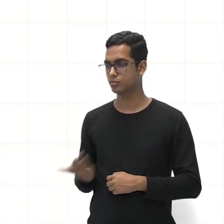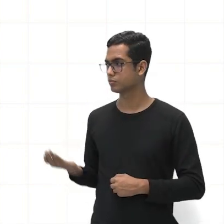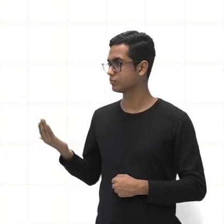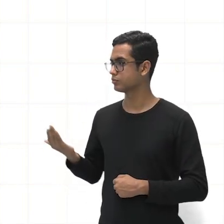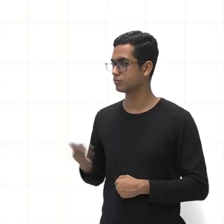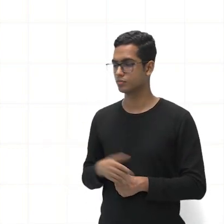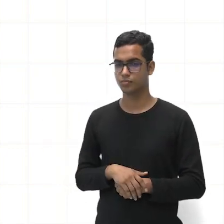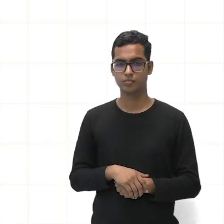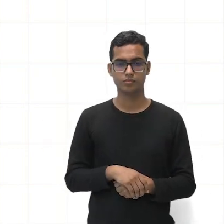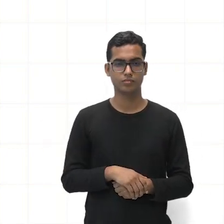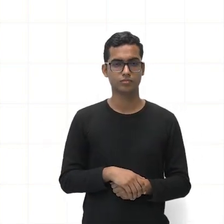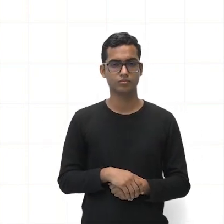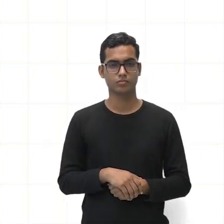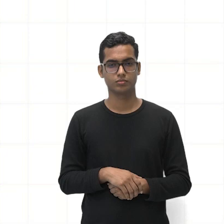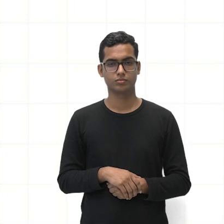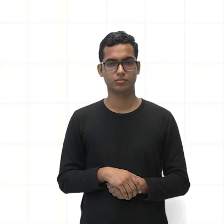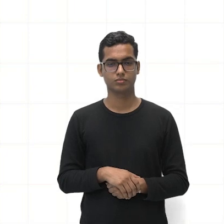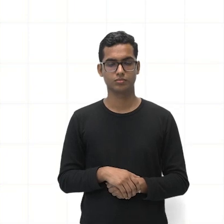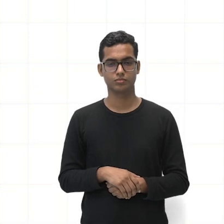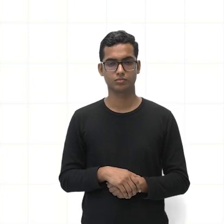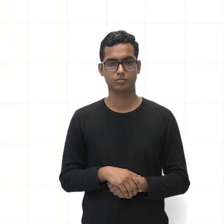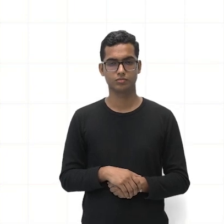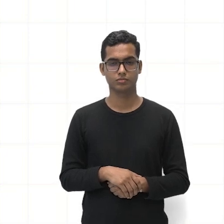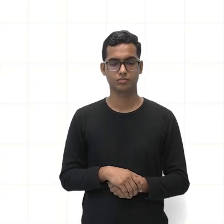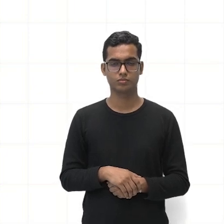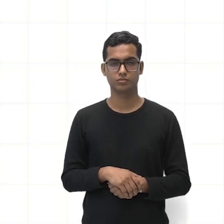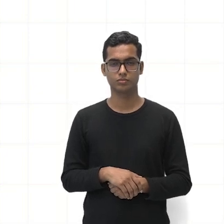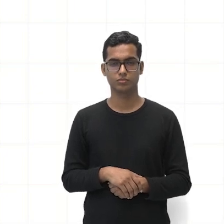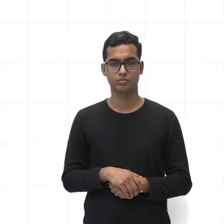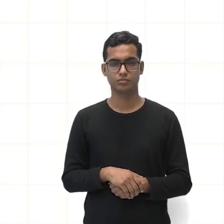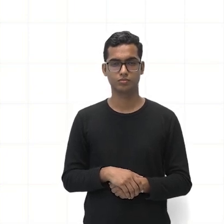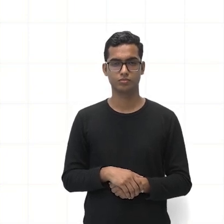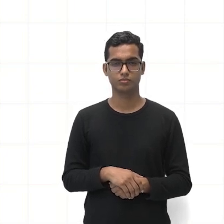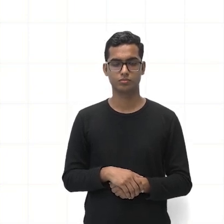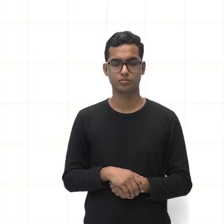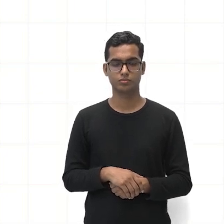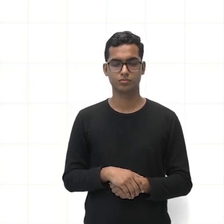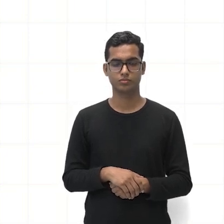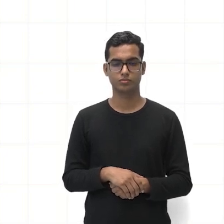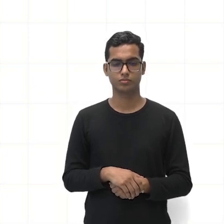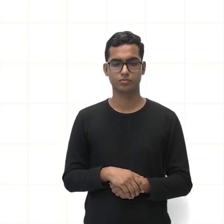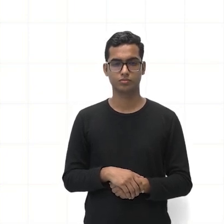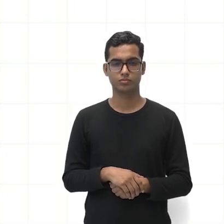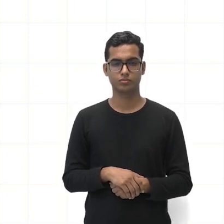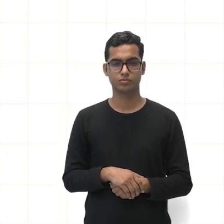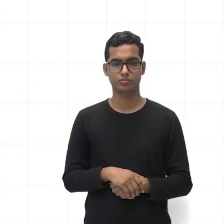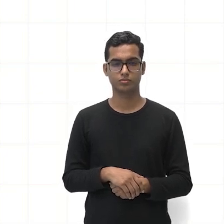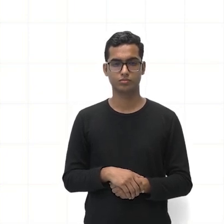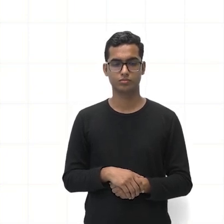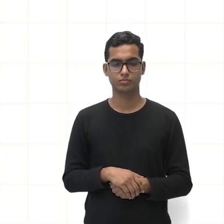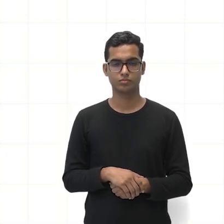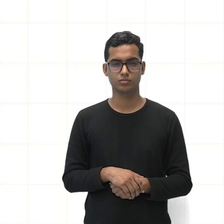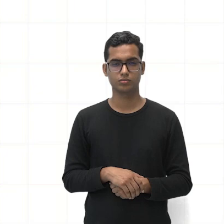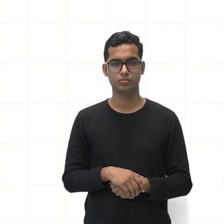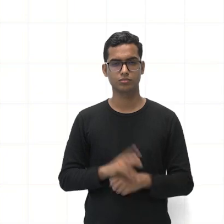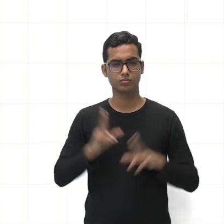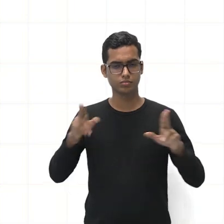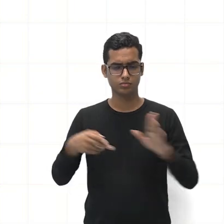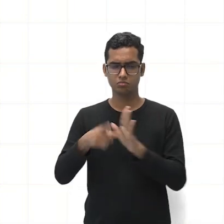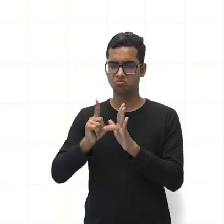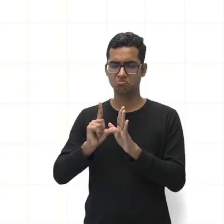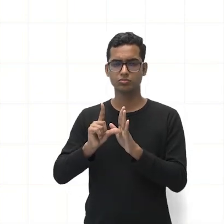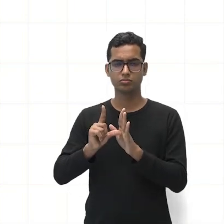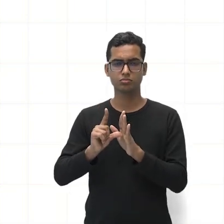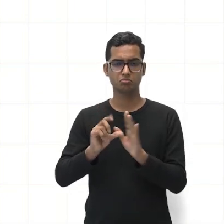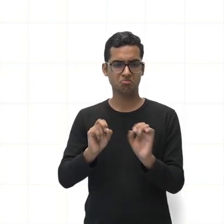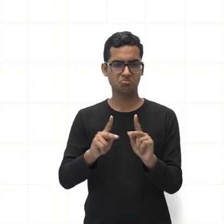dois zeros, da mesma forma. Aqui já tem um cálculo feito. Então, como foi realizado? Daquela mesma forma, pessoal. Não tem segredo